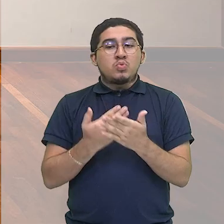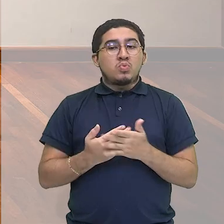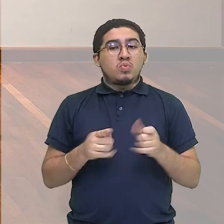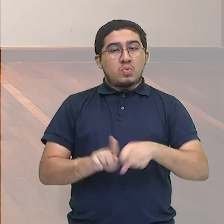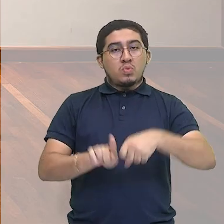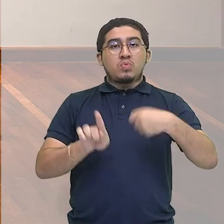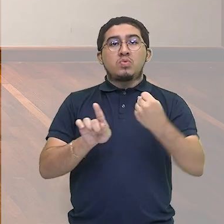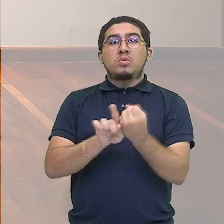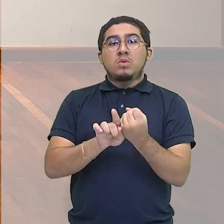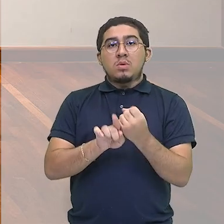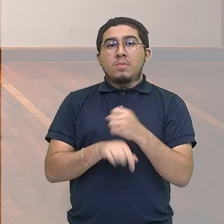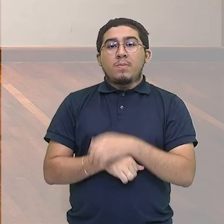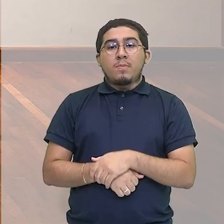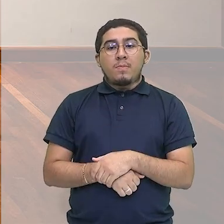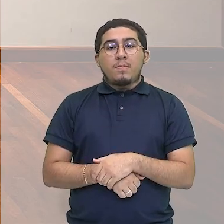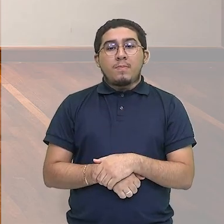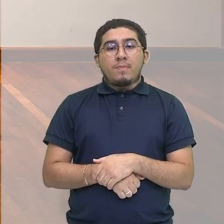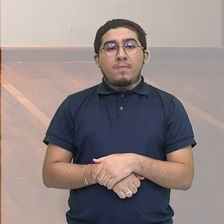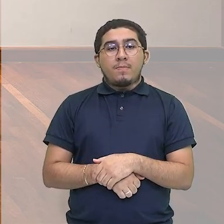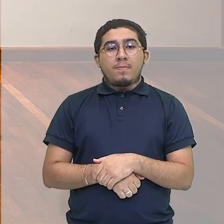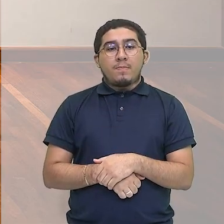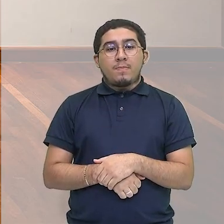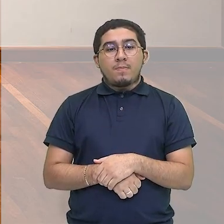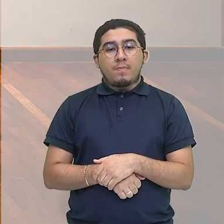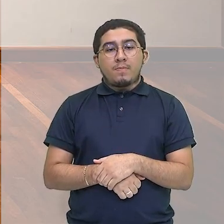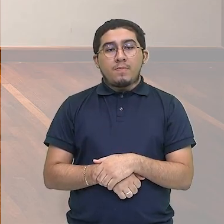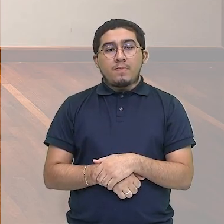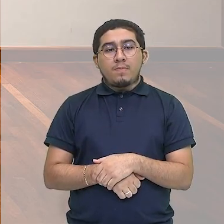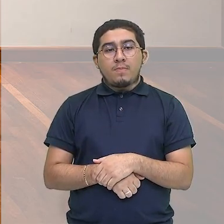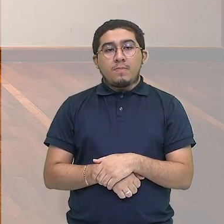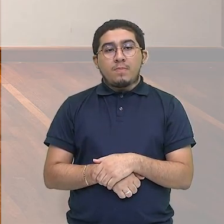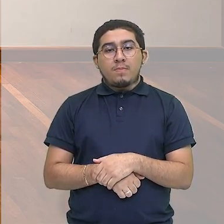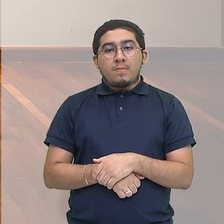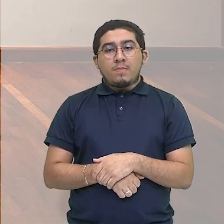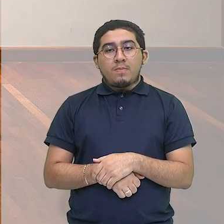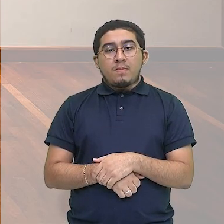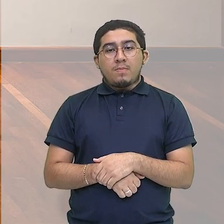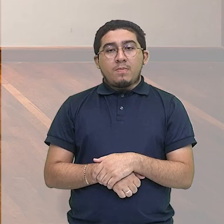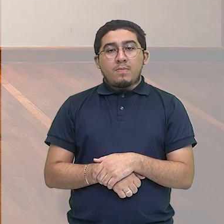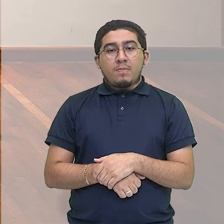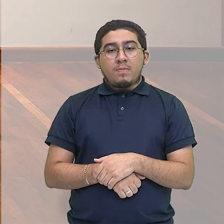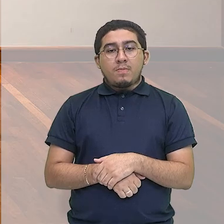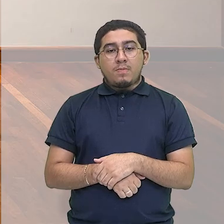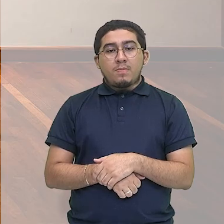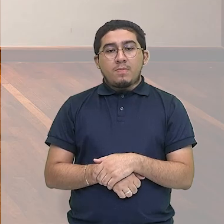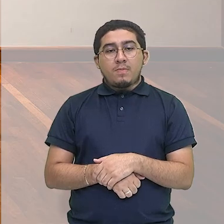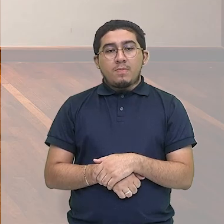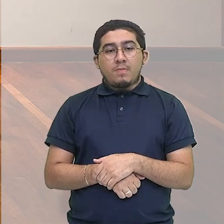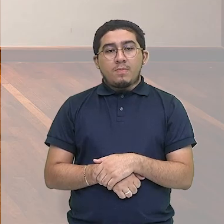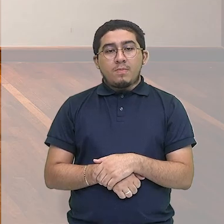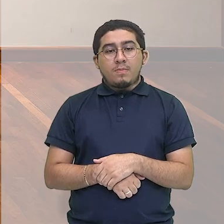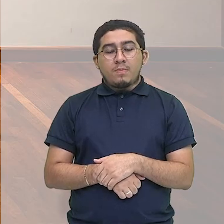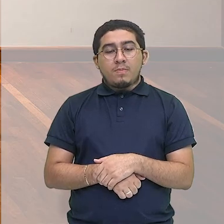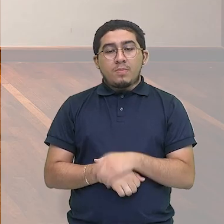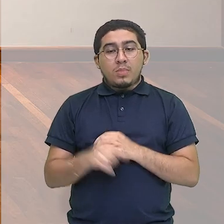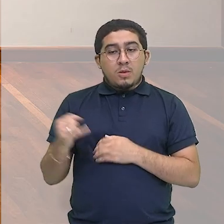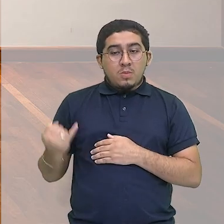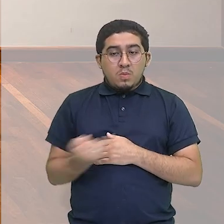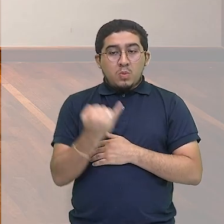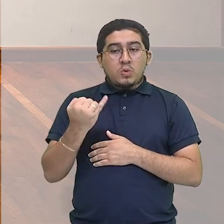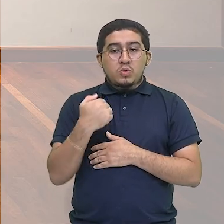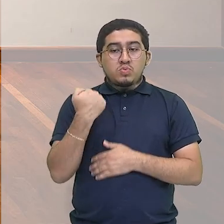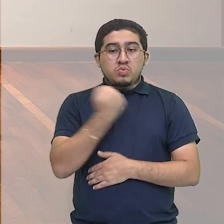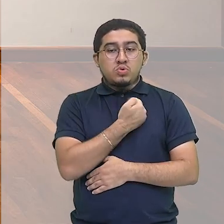sociedade, né, na qual ele vive. Então, é importante, né, para a gente